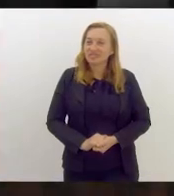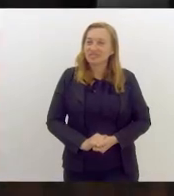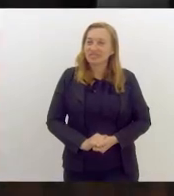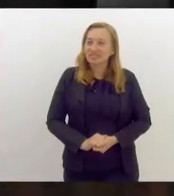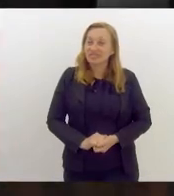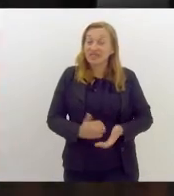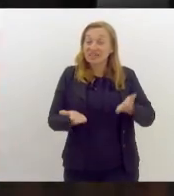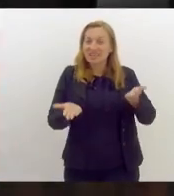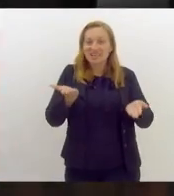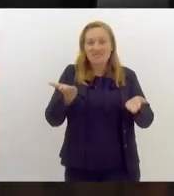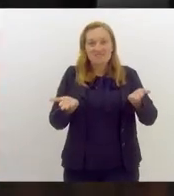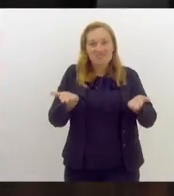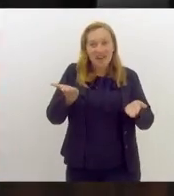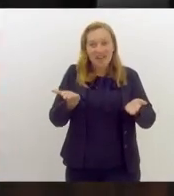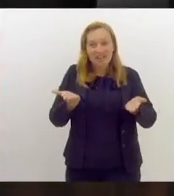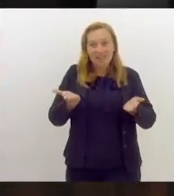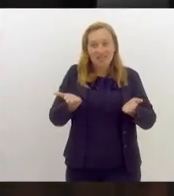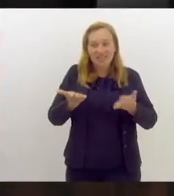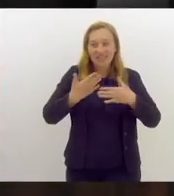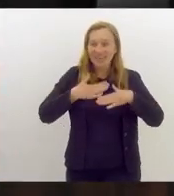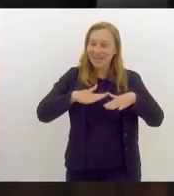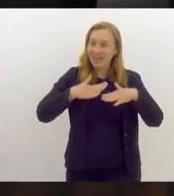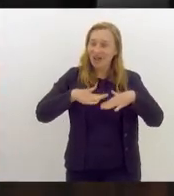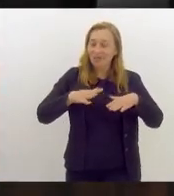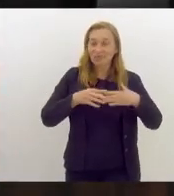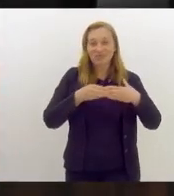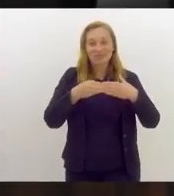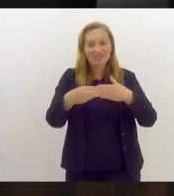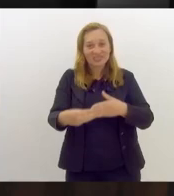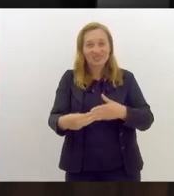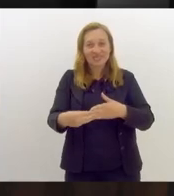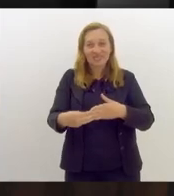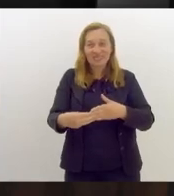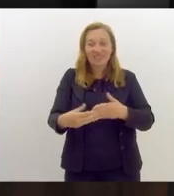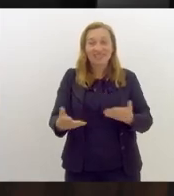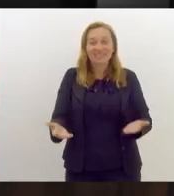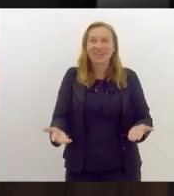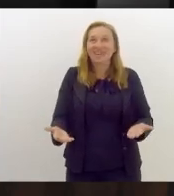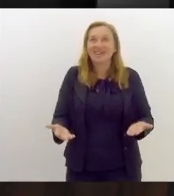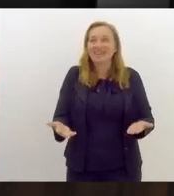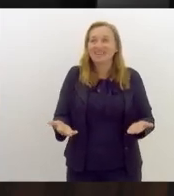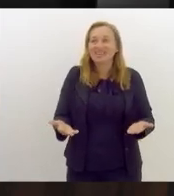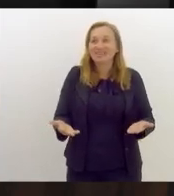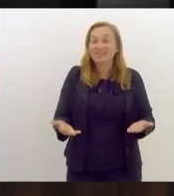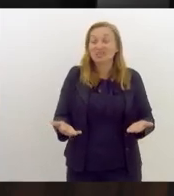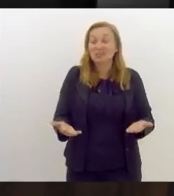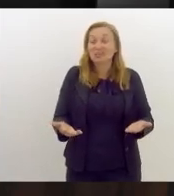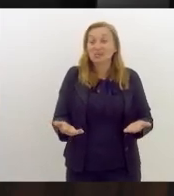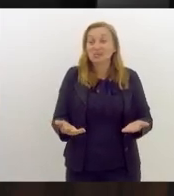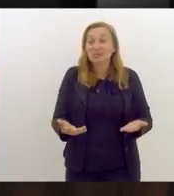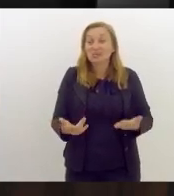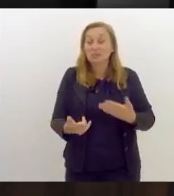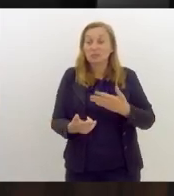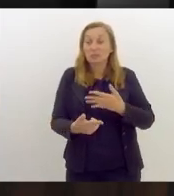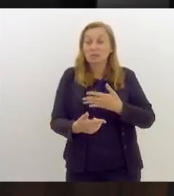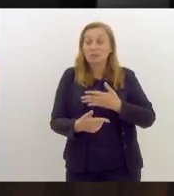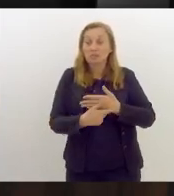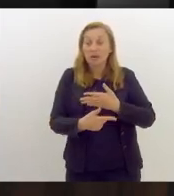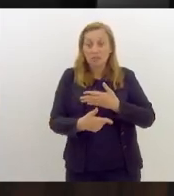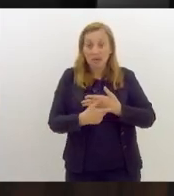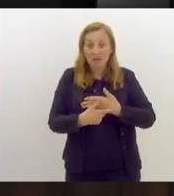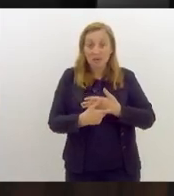equilibrada e mansa de conduzir ao qual o seu